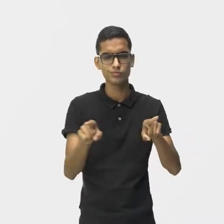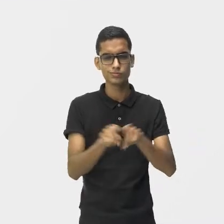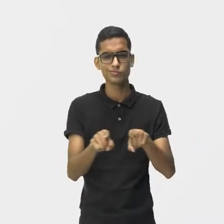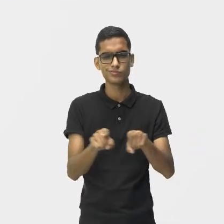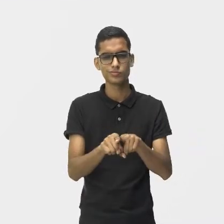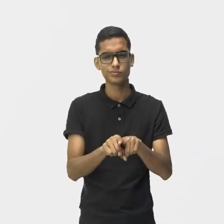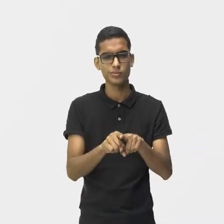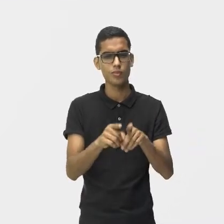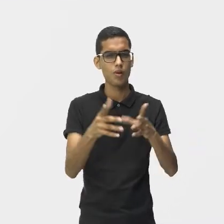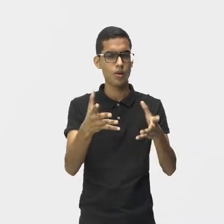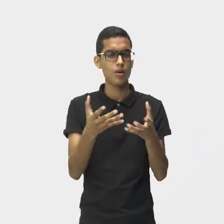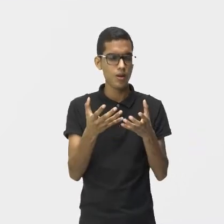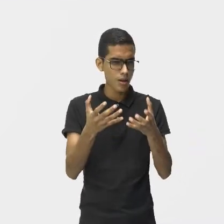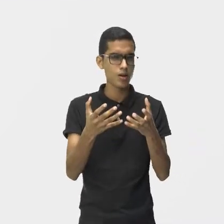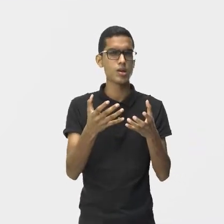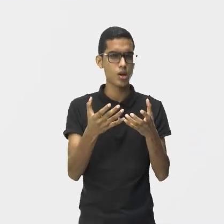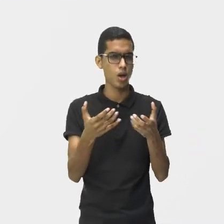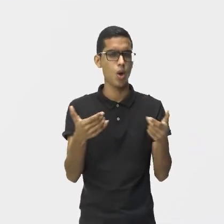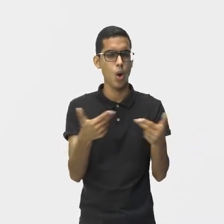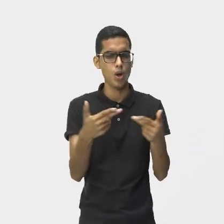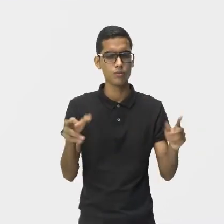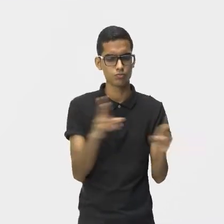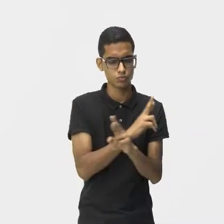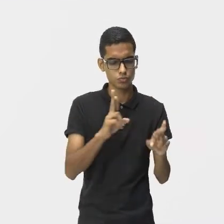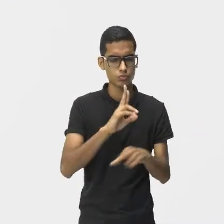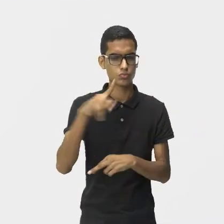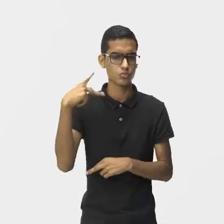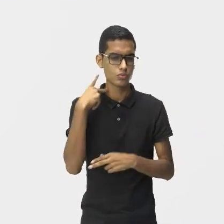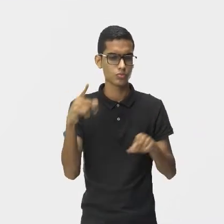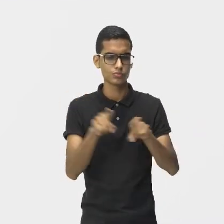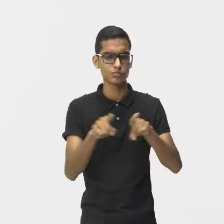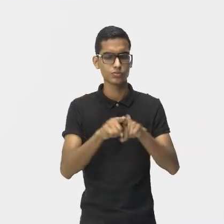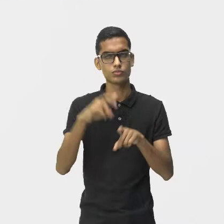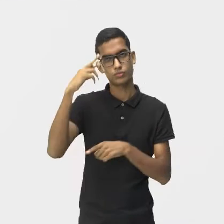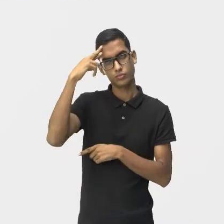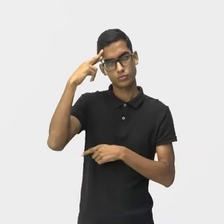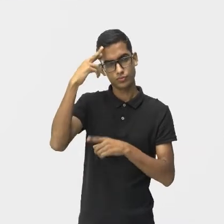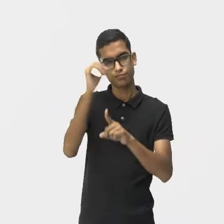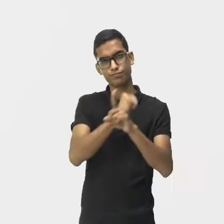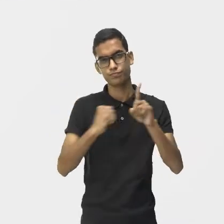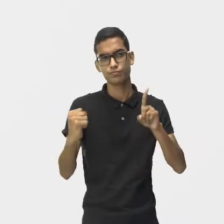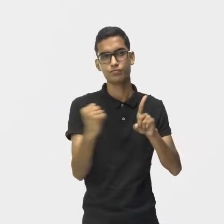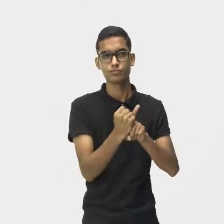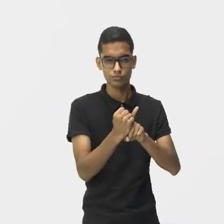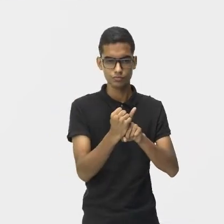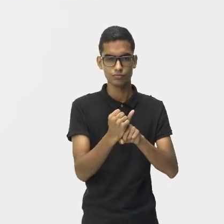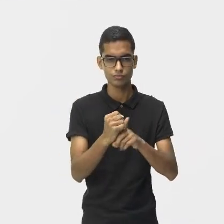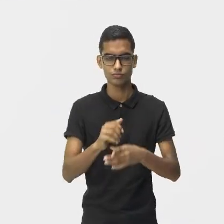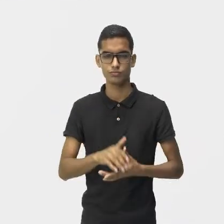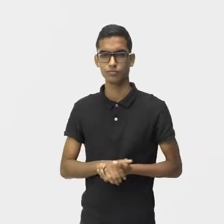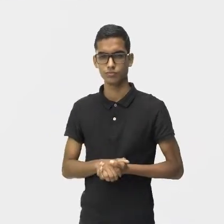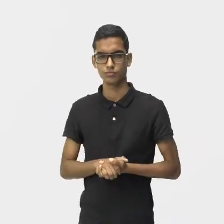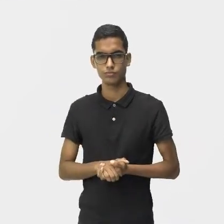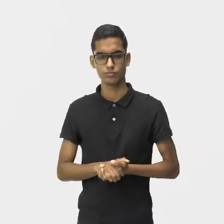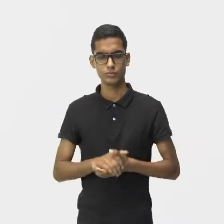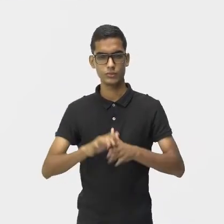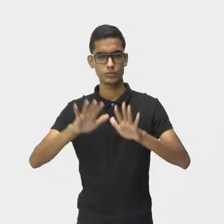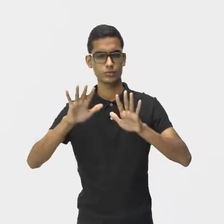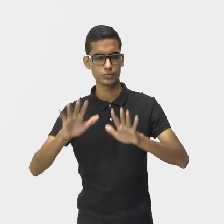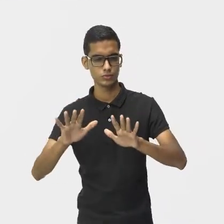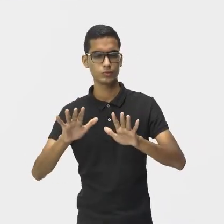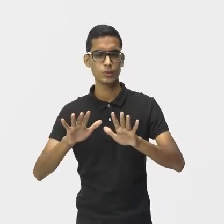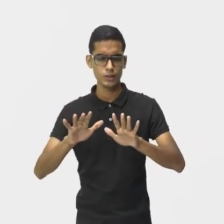de profundidade política ou reflexão social. Vamos parar um pouquinho